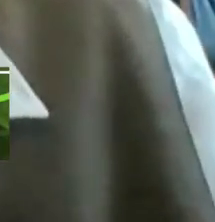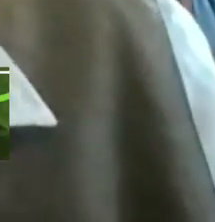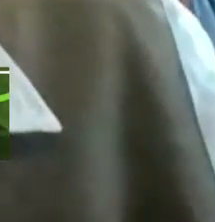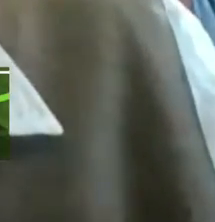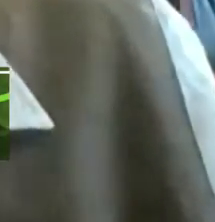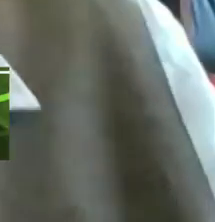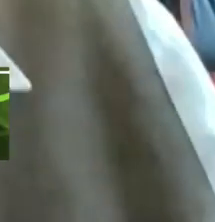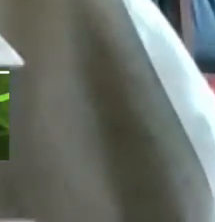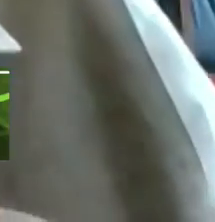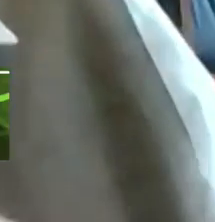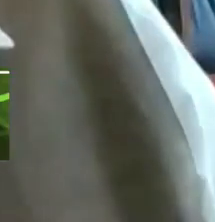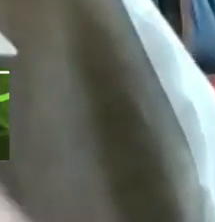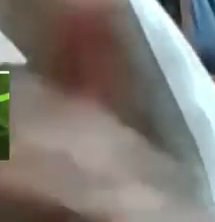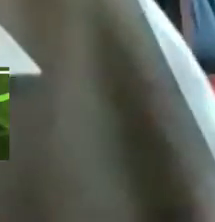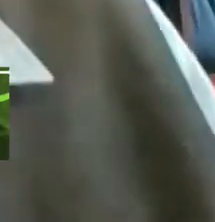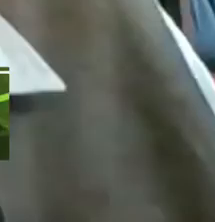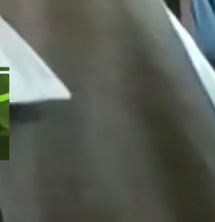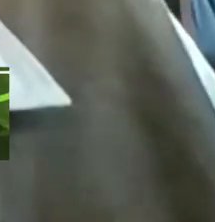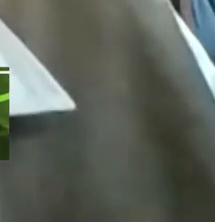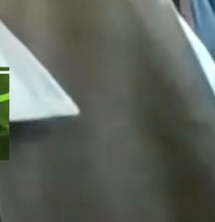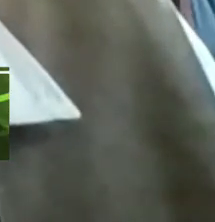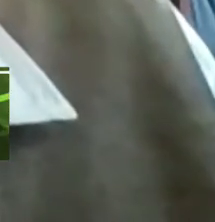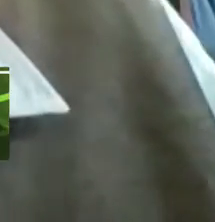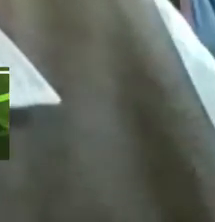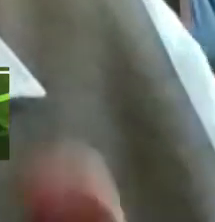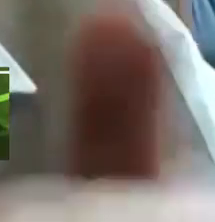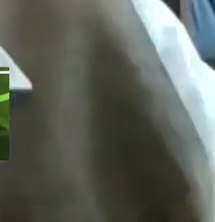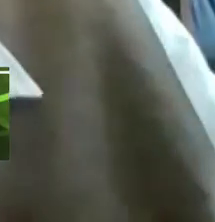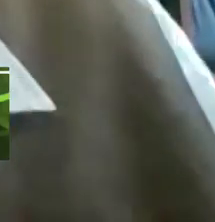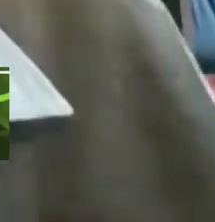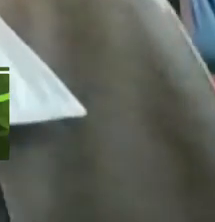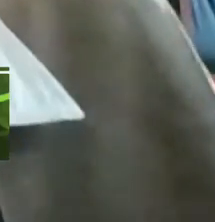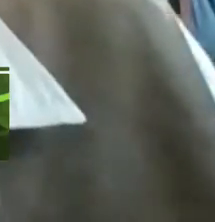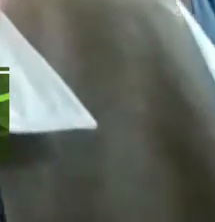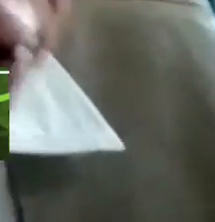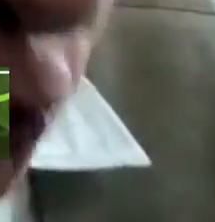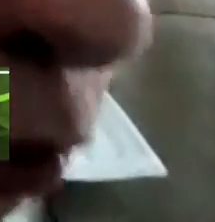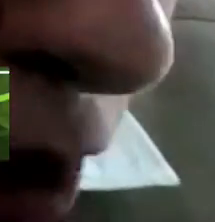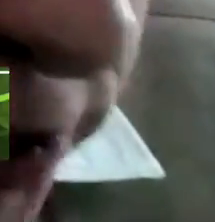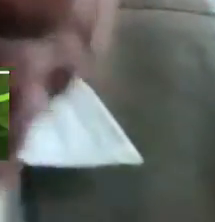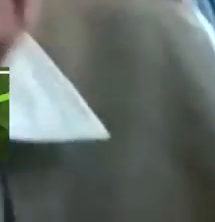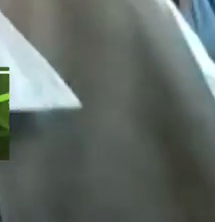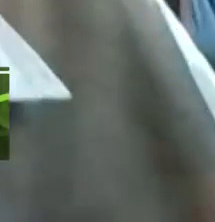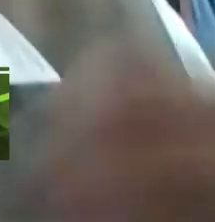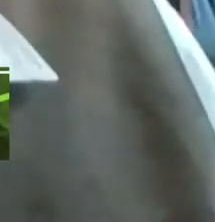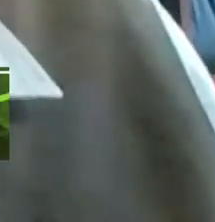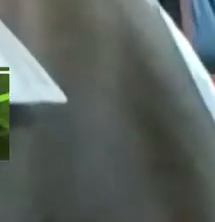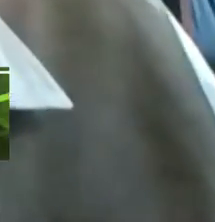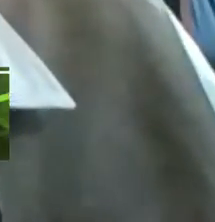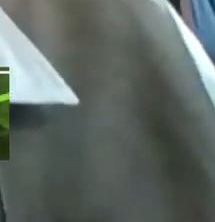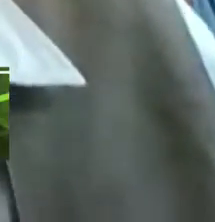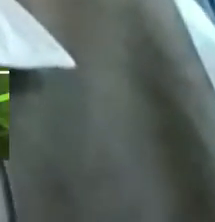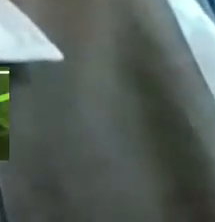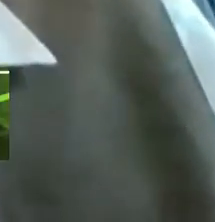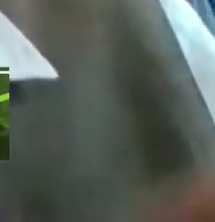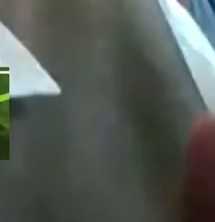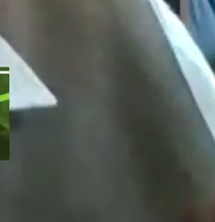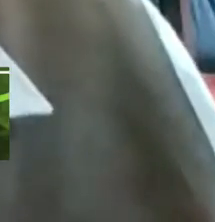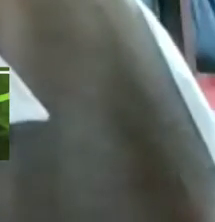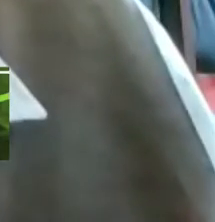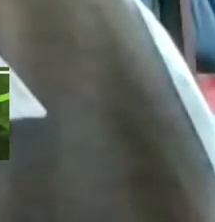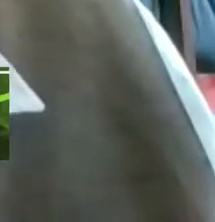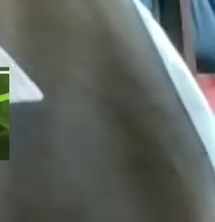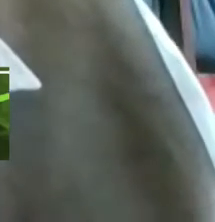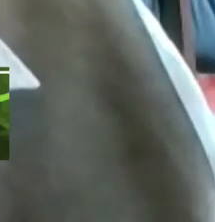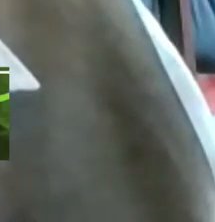discutindo cultura eu vou dar um recado breve as pessoas estão falando da escola é um avanço claro podia ter